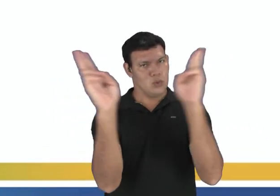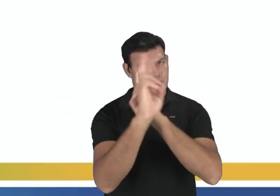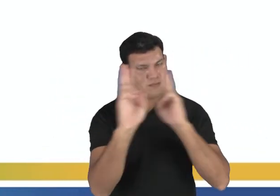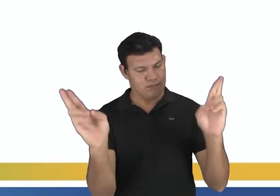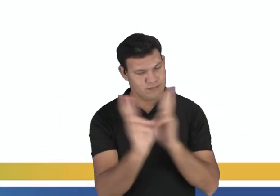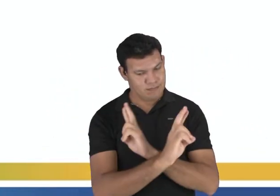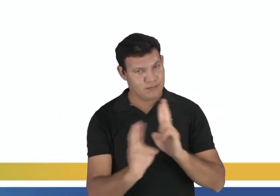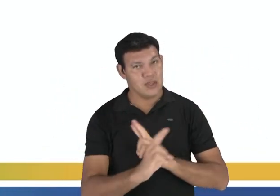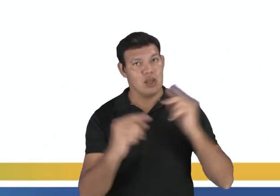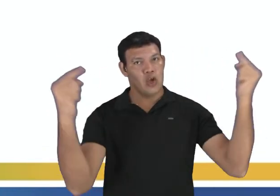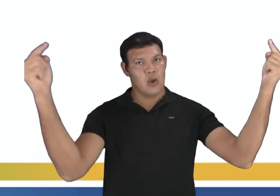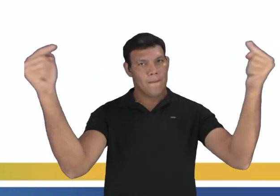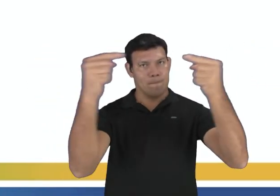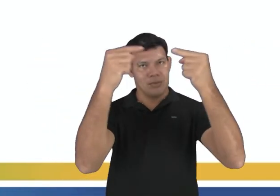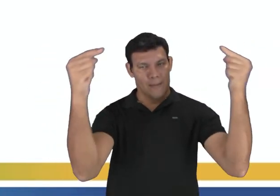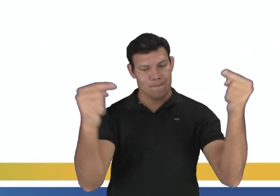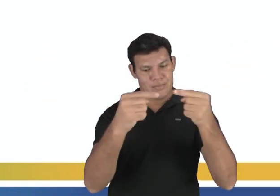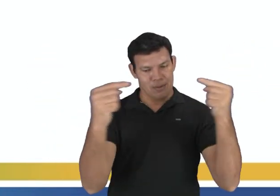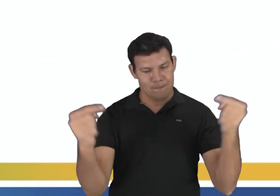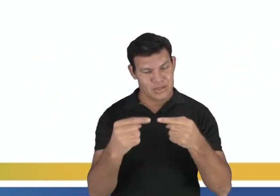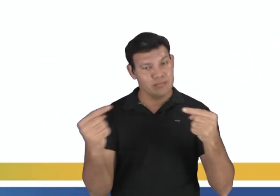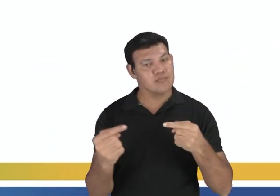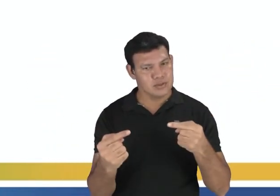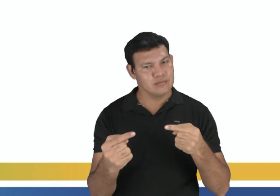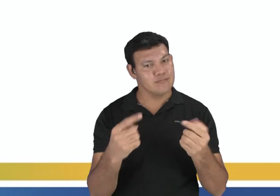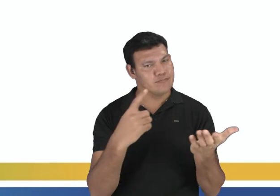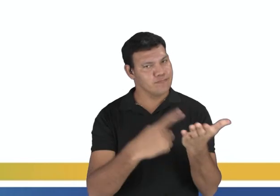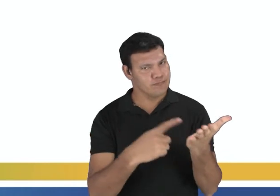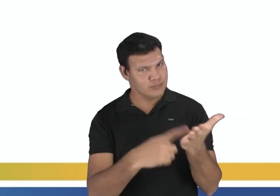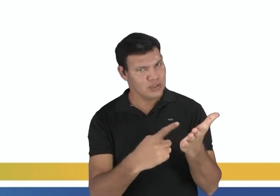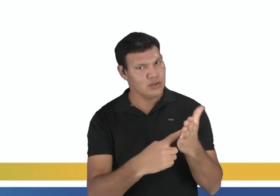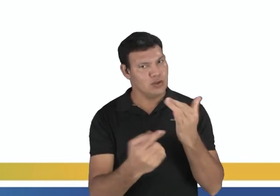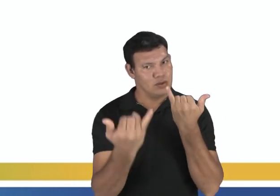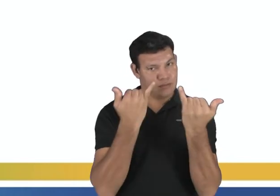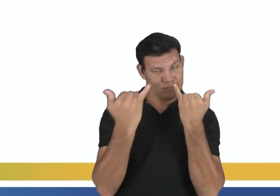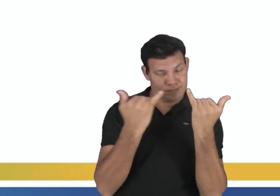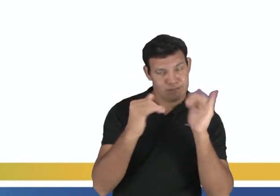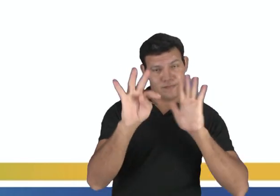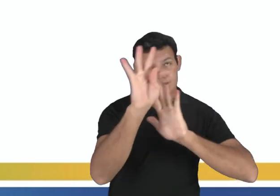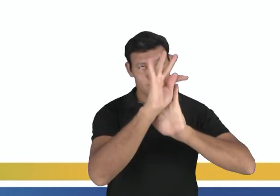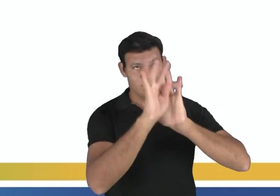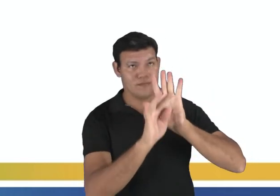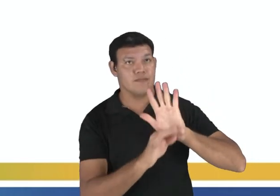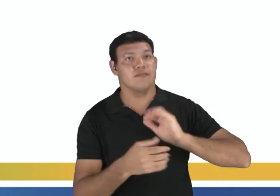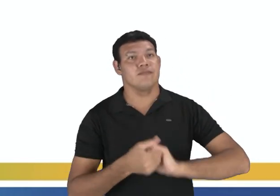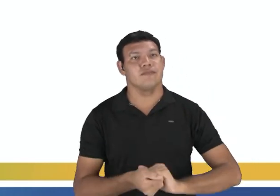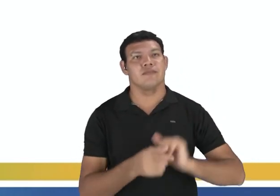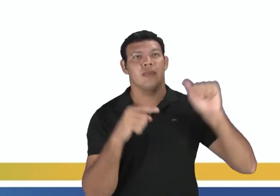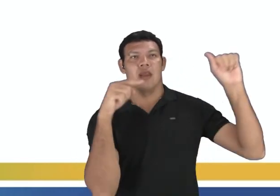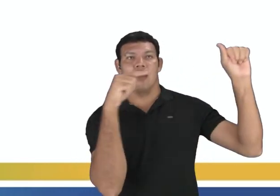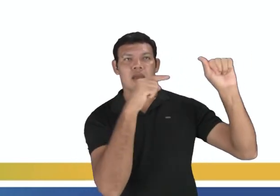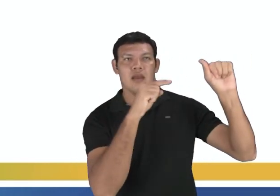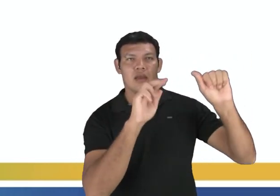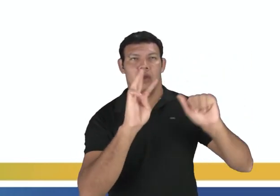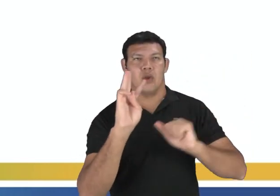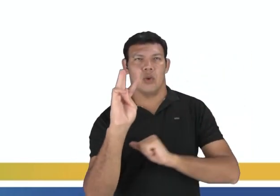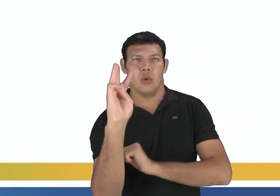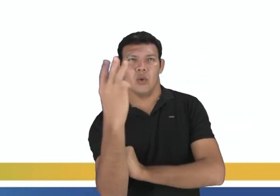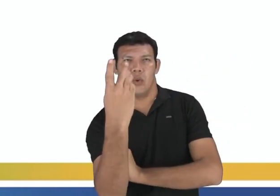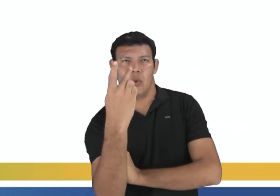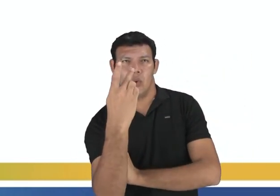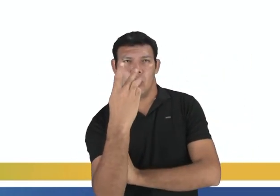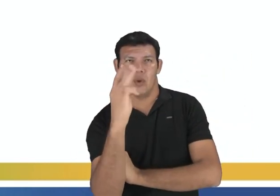de acordo com as informações do texto. Primeira pergunta, letter A. Who? Quem? Who is